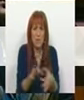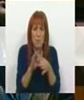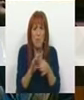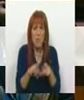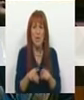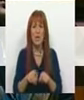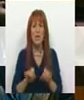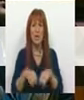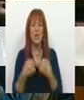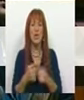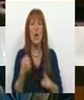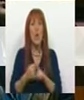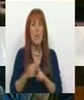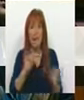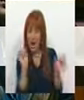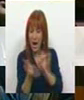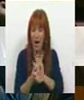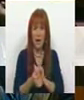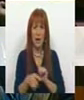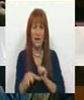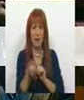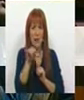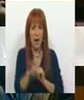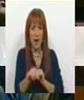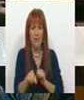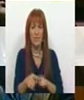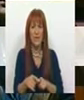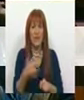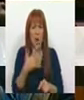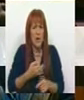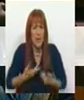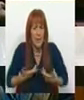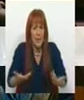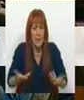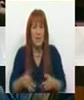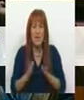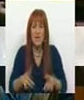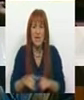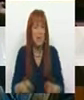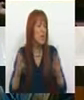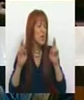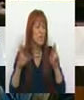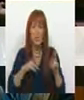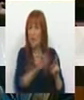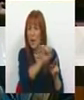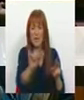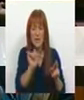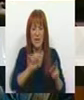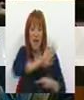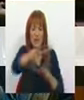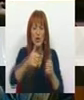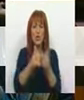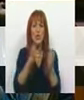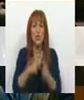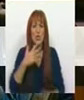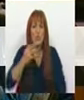social. Combater e inverter esta situação, acreditamos nós, deve ser um desígnio nacional que envolva